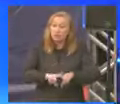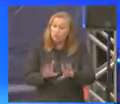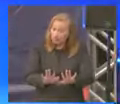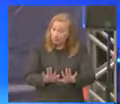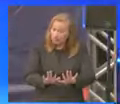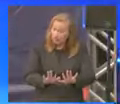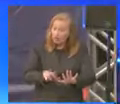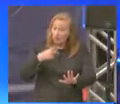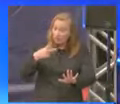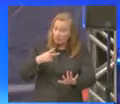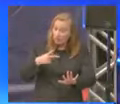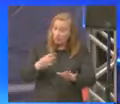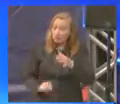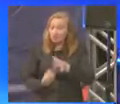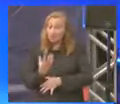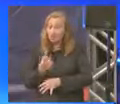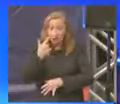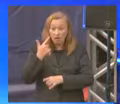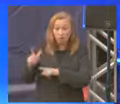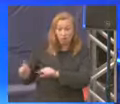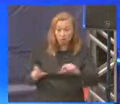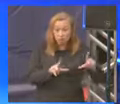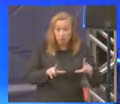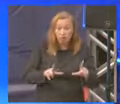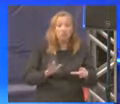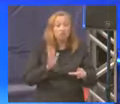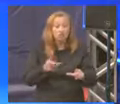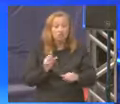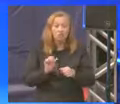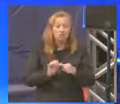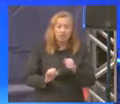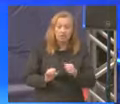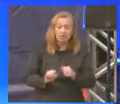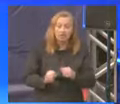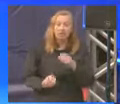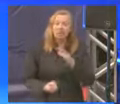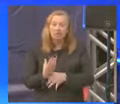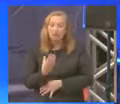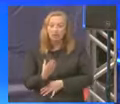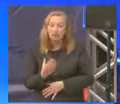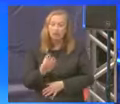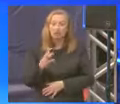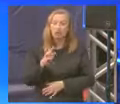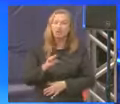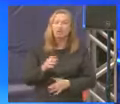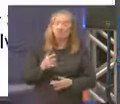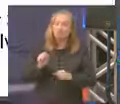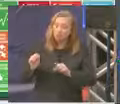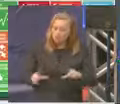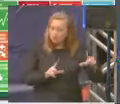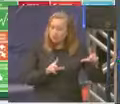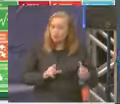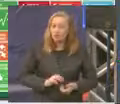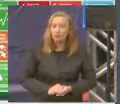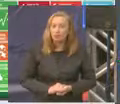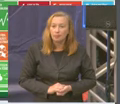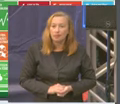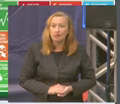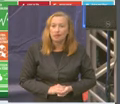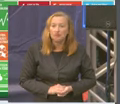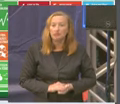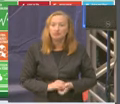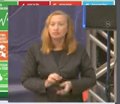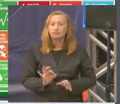criatividade, deixa eu mostrar no próximo slide. Uma coisa que a gente está fazendo, criou na RioSoft, criamos um projeto, pode passar.